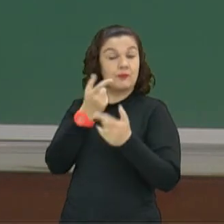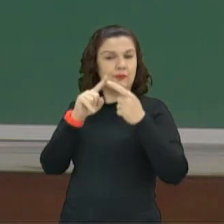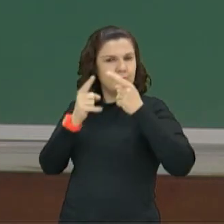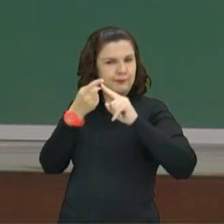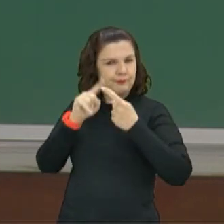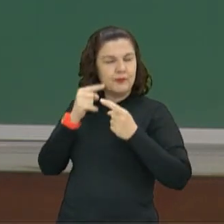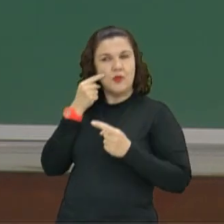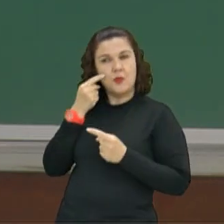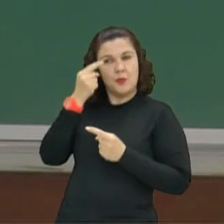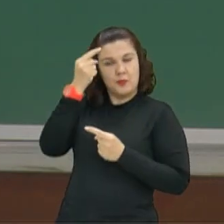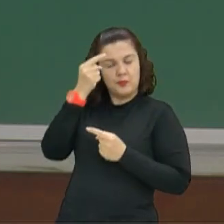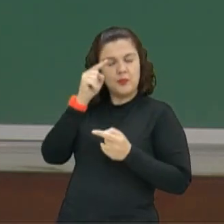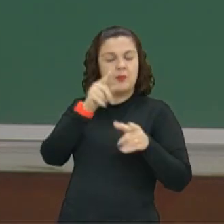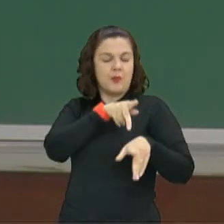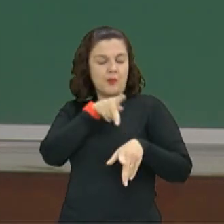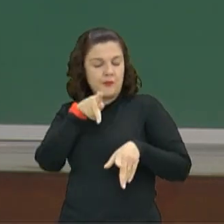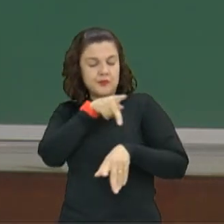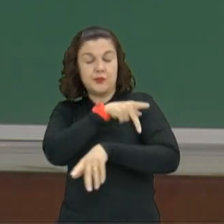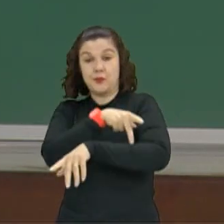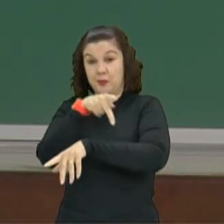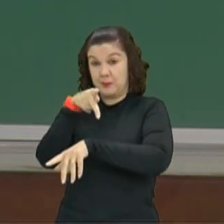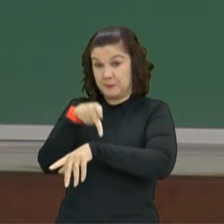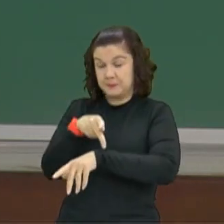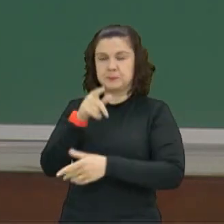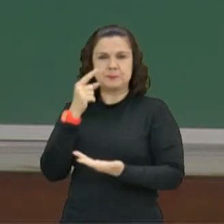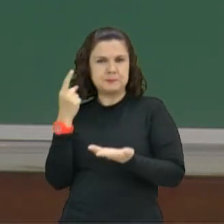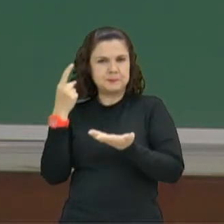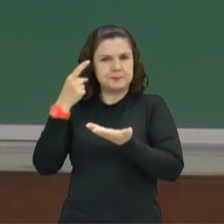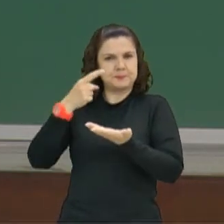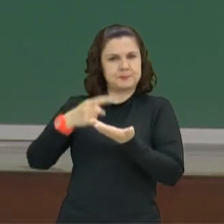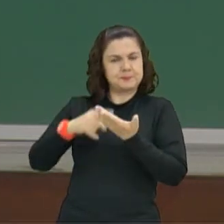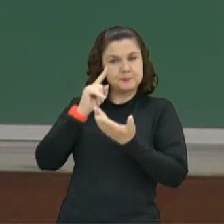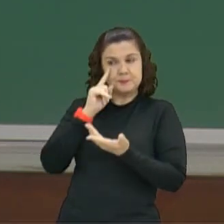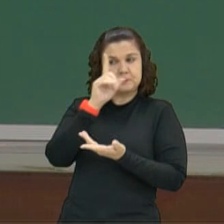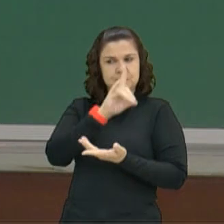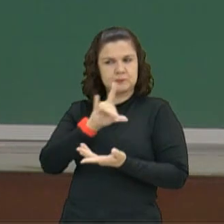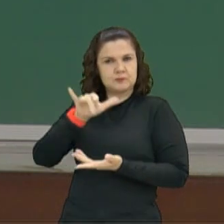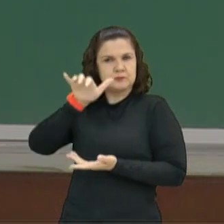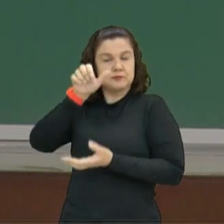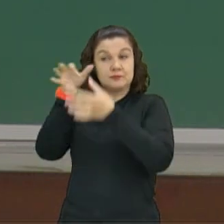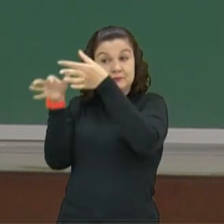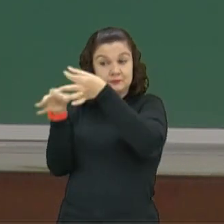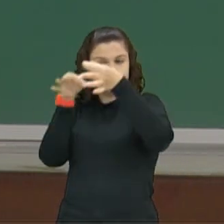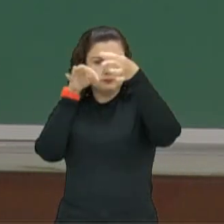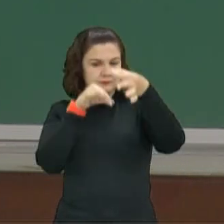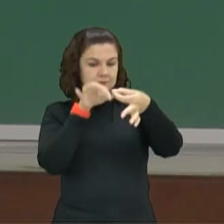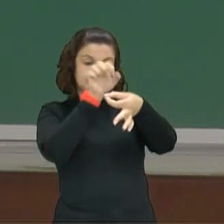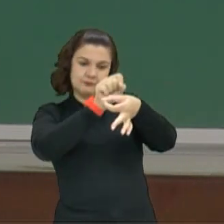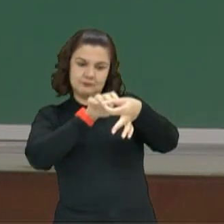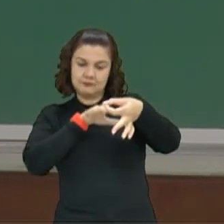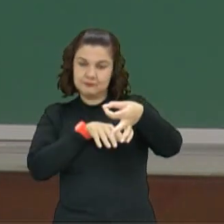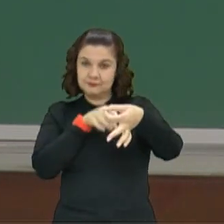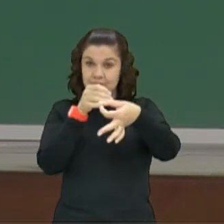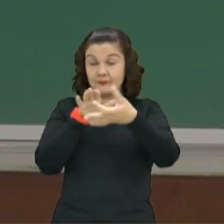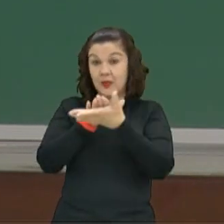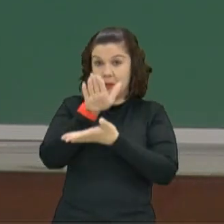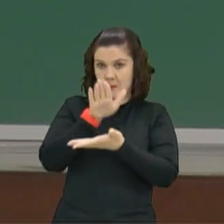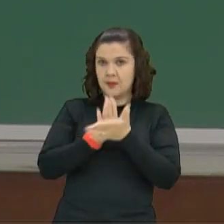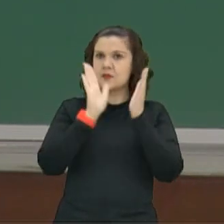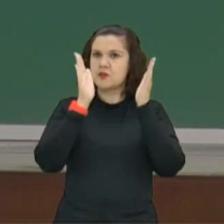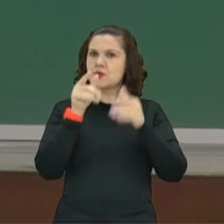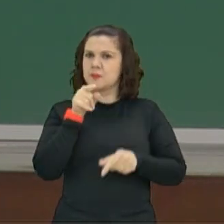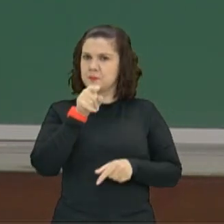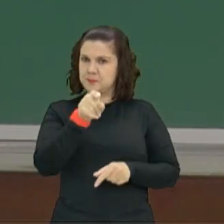ok? Entre em contato com o seu professor, com a sua professora e tente retirar lá as atividades que estão impressas